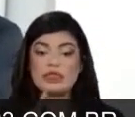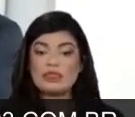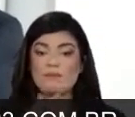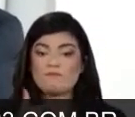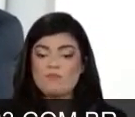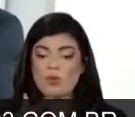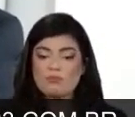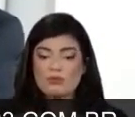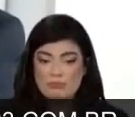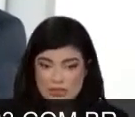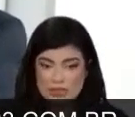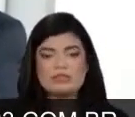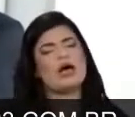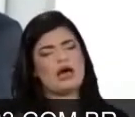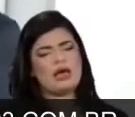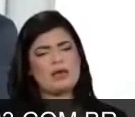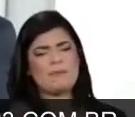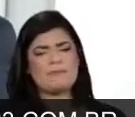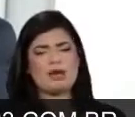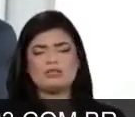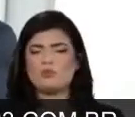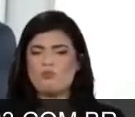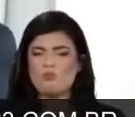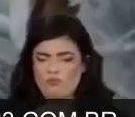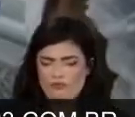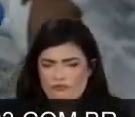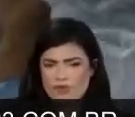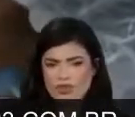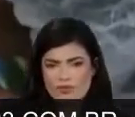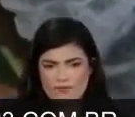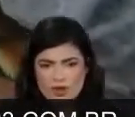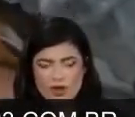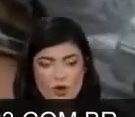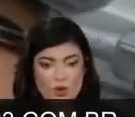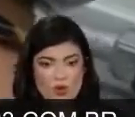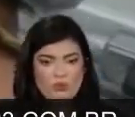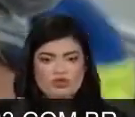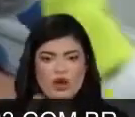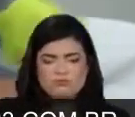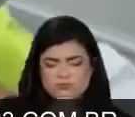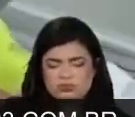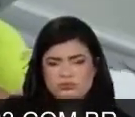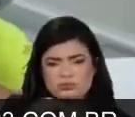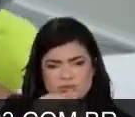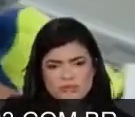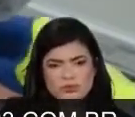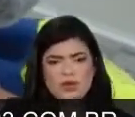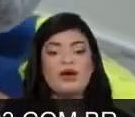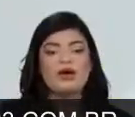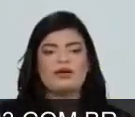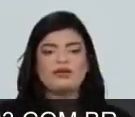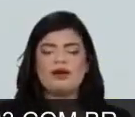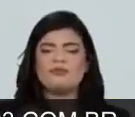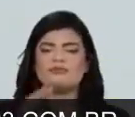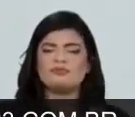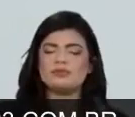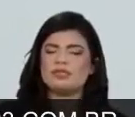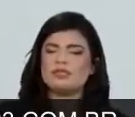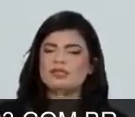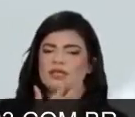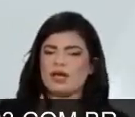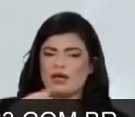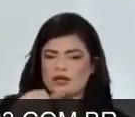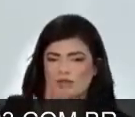haja necessidade as empresas não possam vender as vacinas nós temos as células semente aqui e podemos produzir em